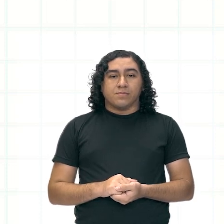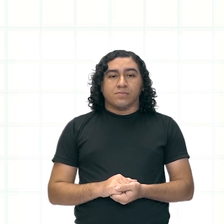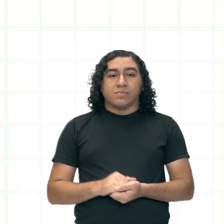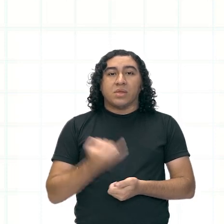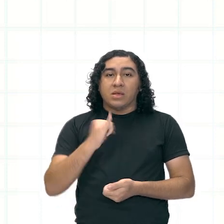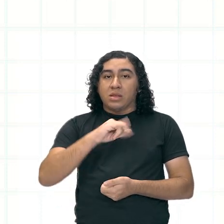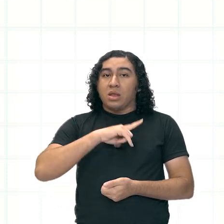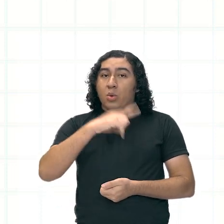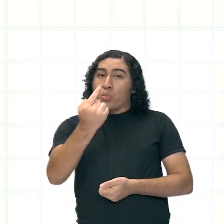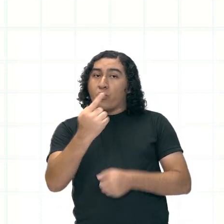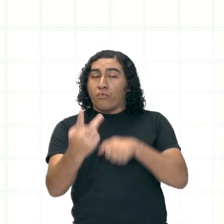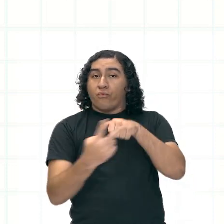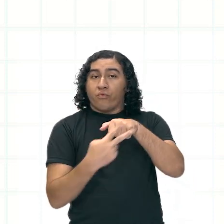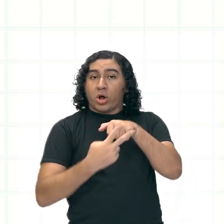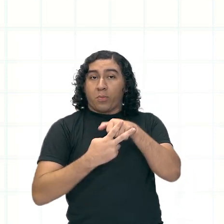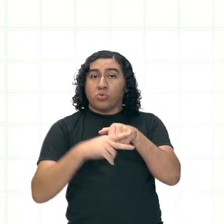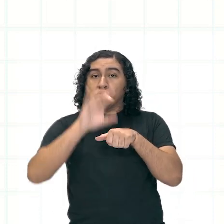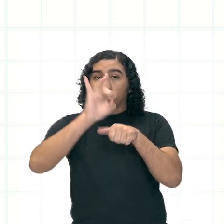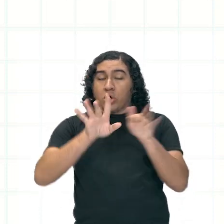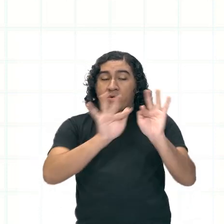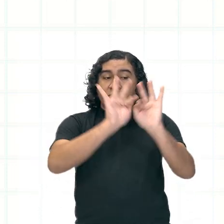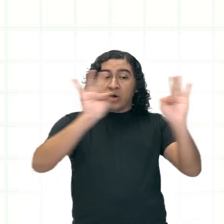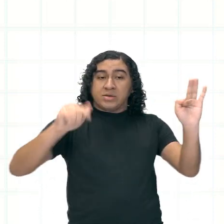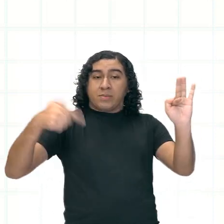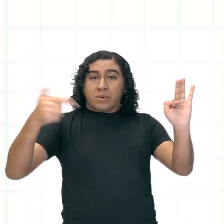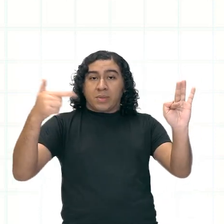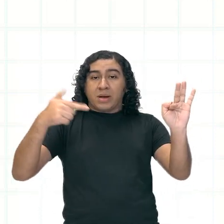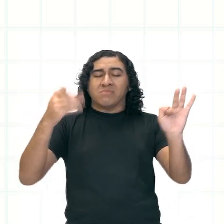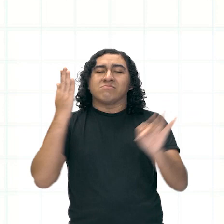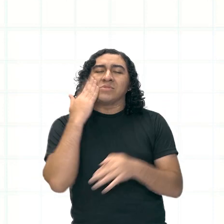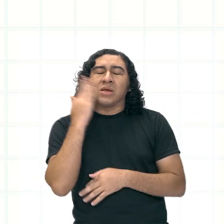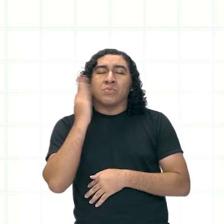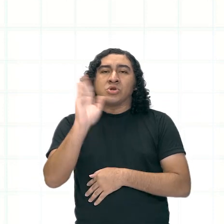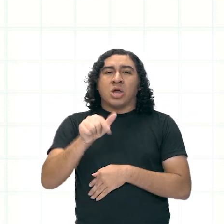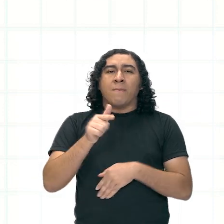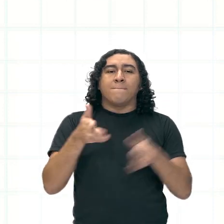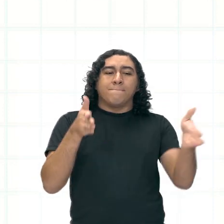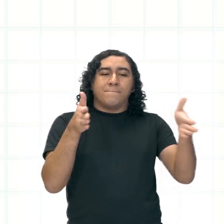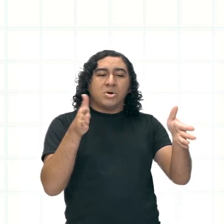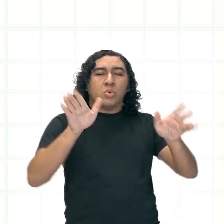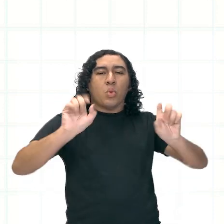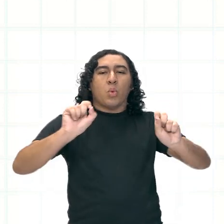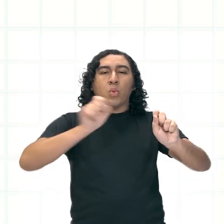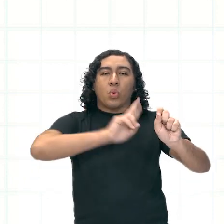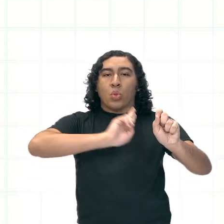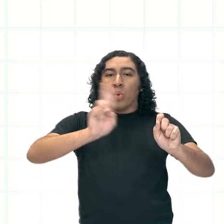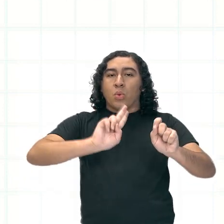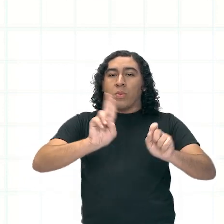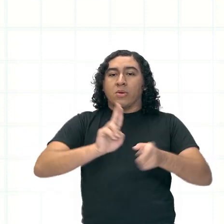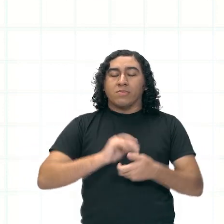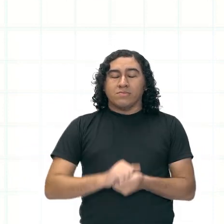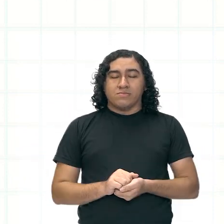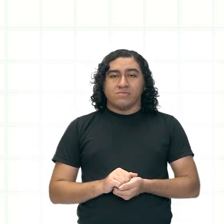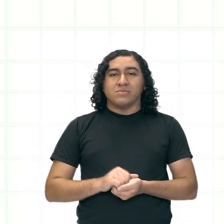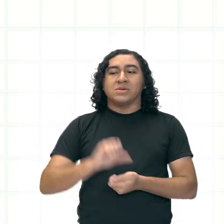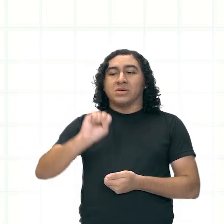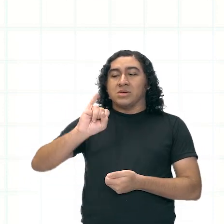tenho apenas um verbo neste enunciado, eu já sei que esse período aqui eu vou chamar de